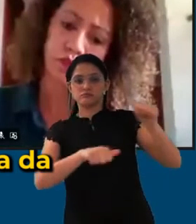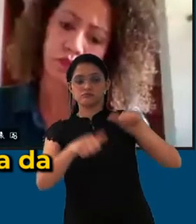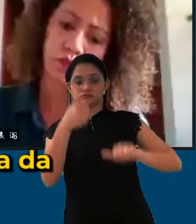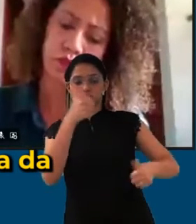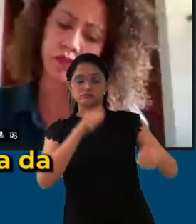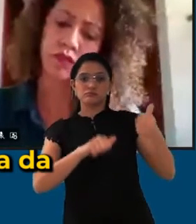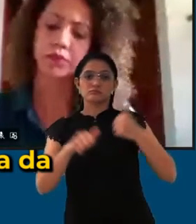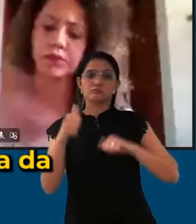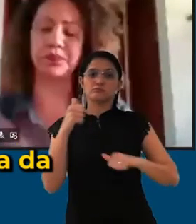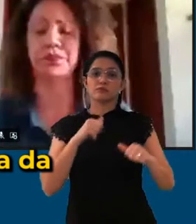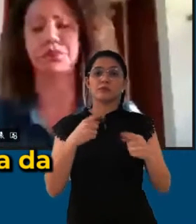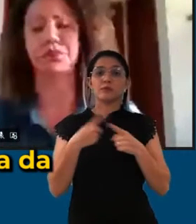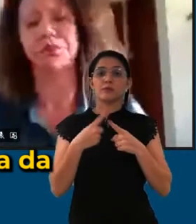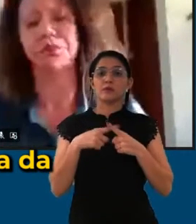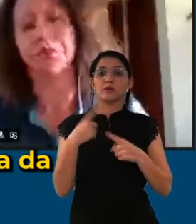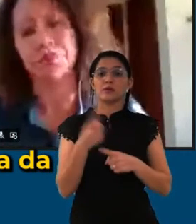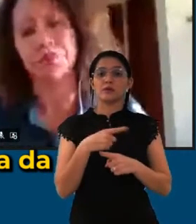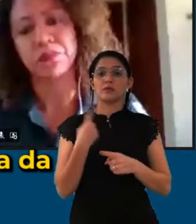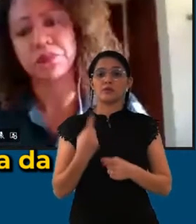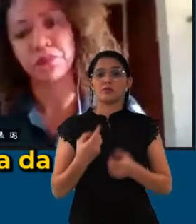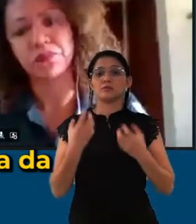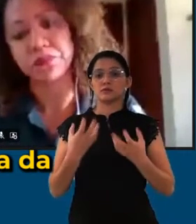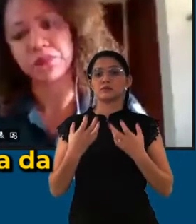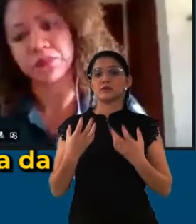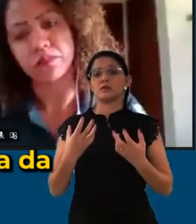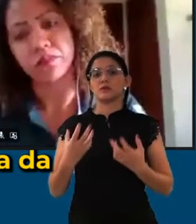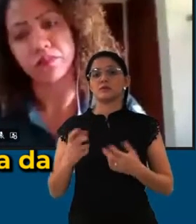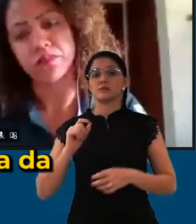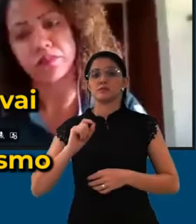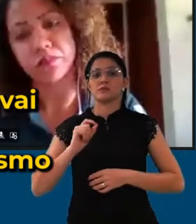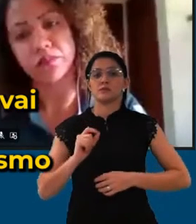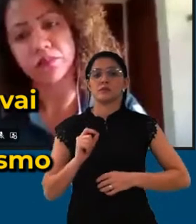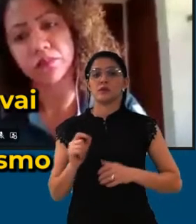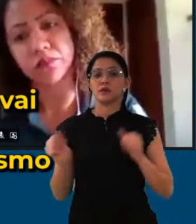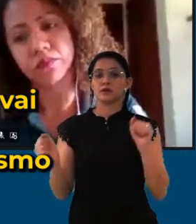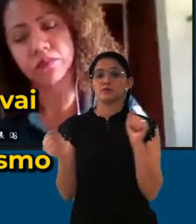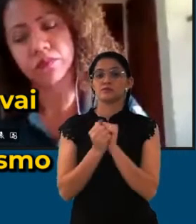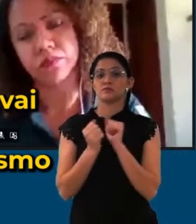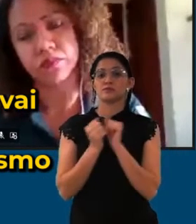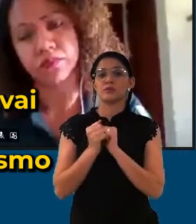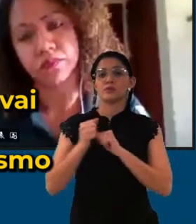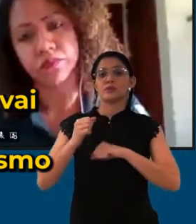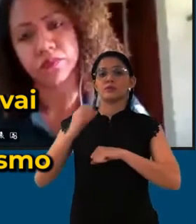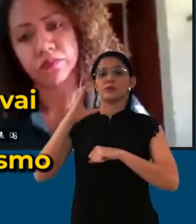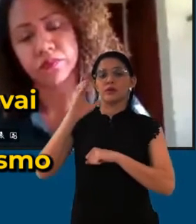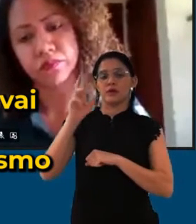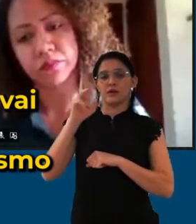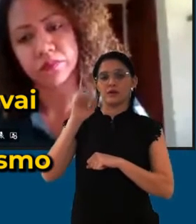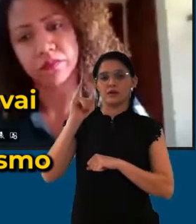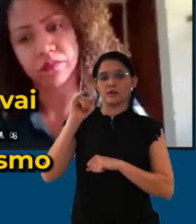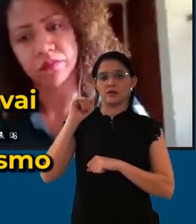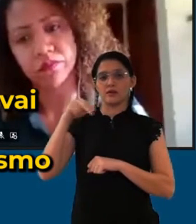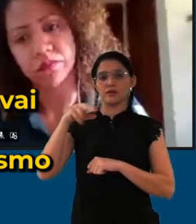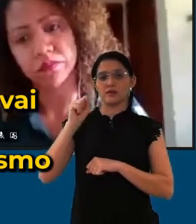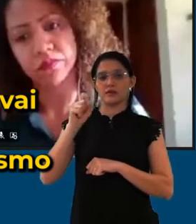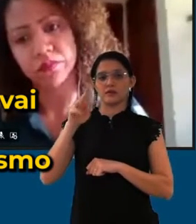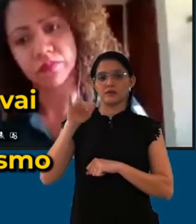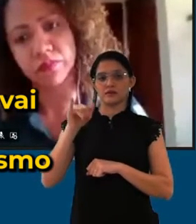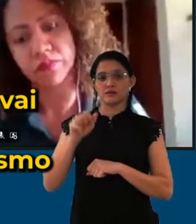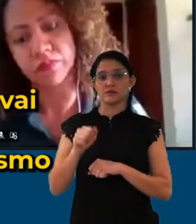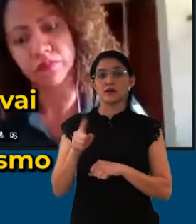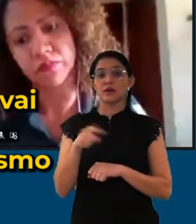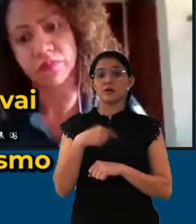apresentação. Porque nós estamos querendo, eu estou formando a torcida junto com a doutora Cristina, de que, na realidade, a empresa vai